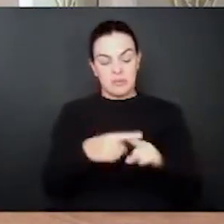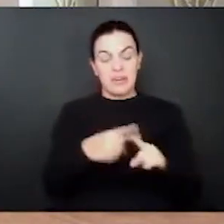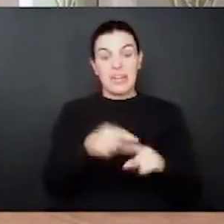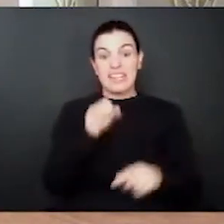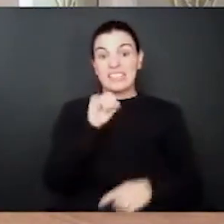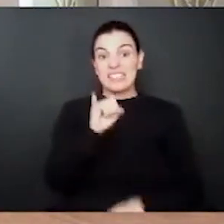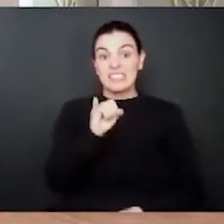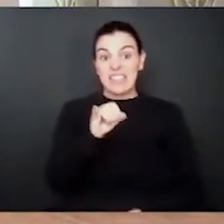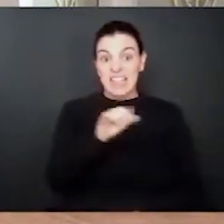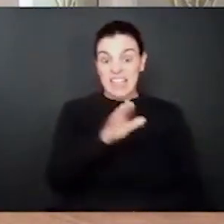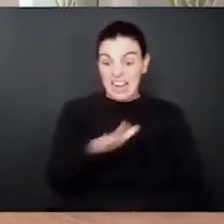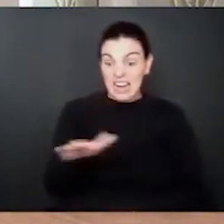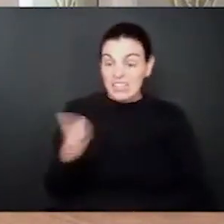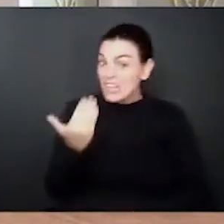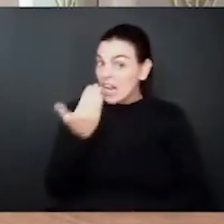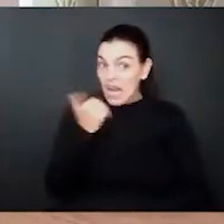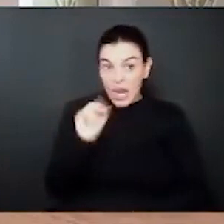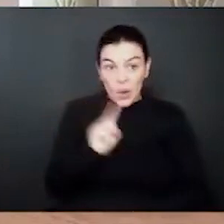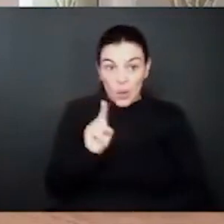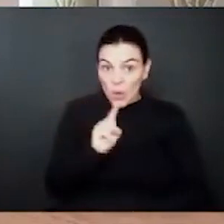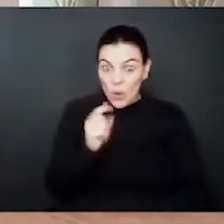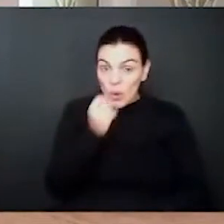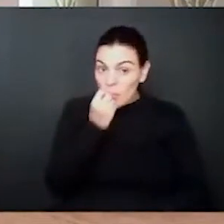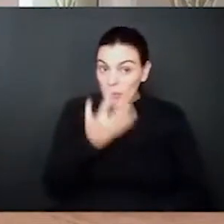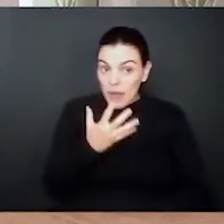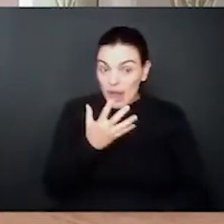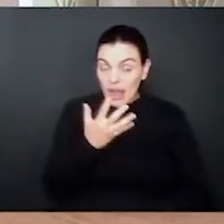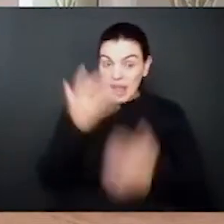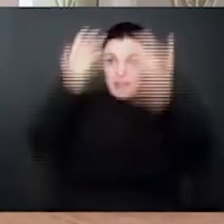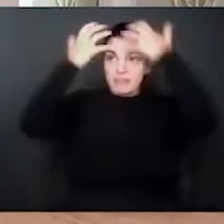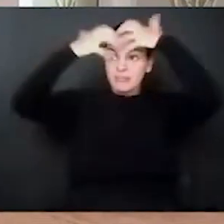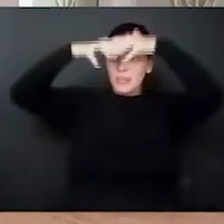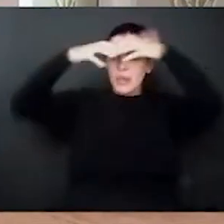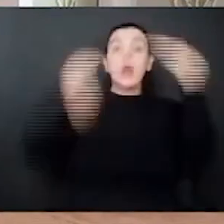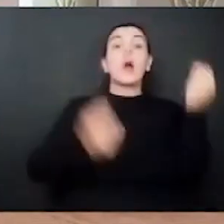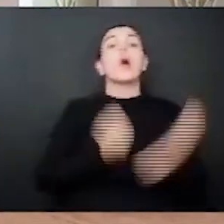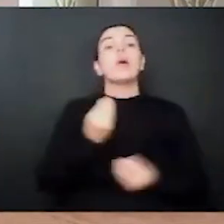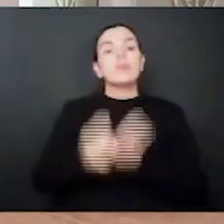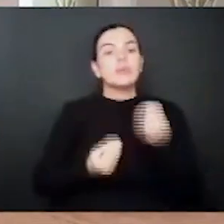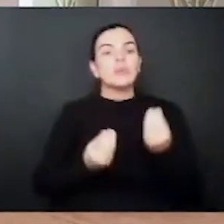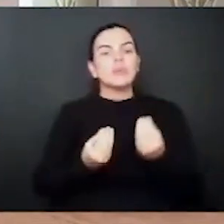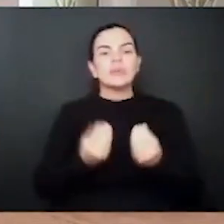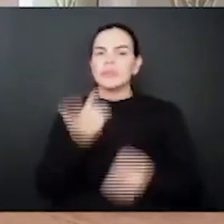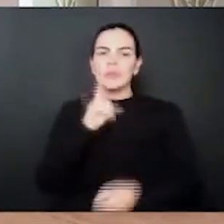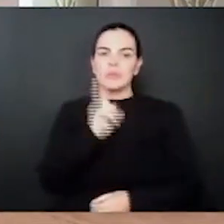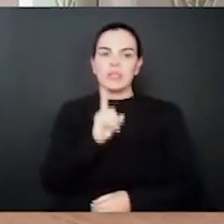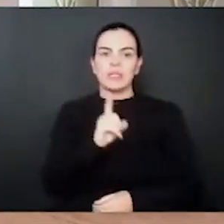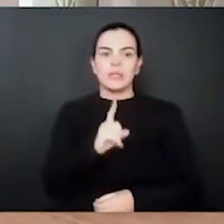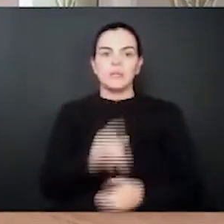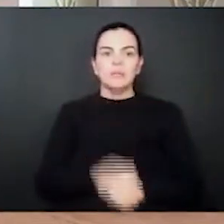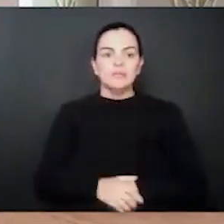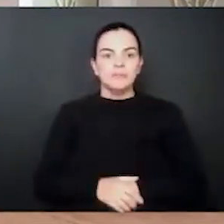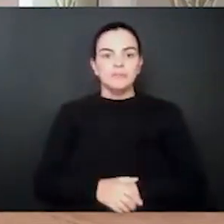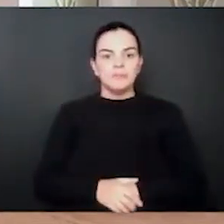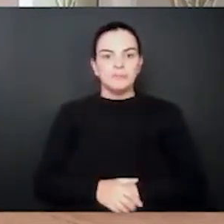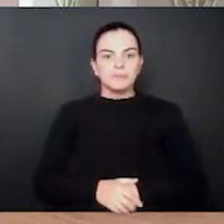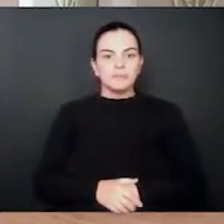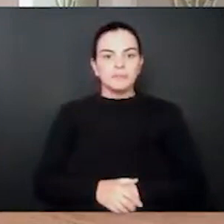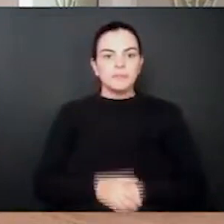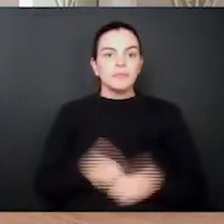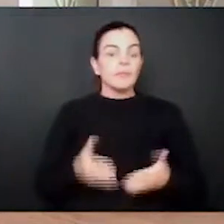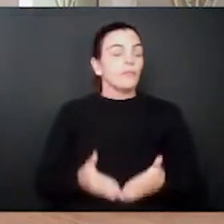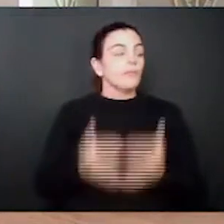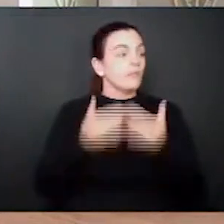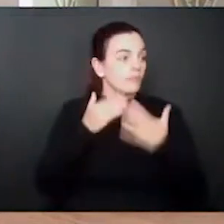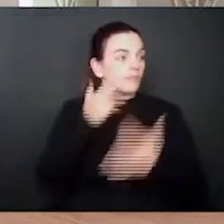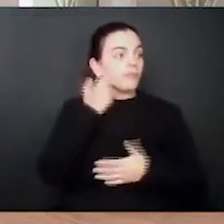dela. Então, o apelo que eu faço, tem a parte da Indiara? Tem, a parte da vereadora Indiara Barbosa. Então,